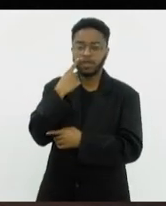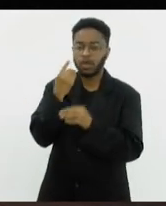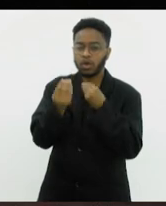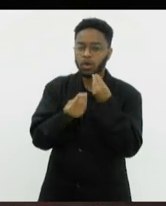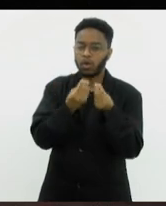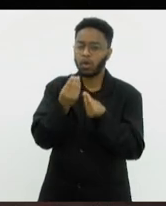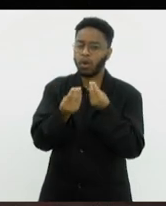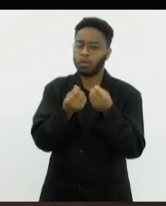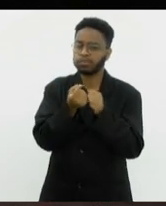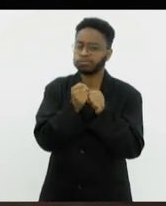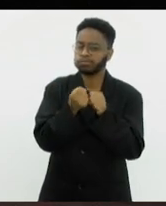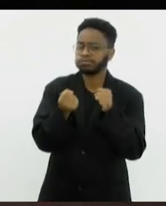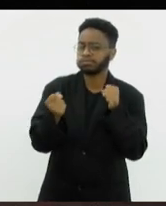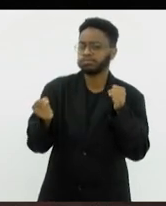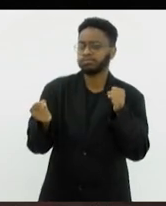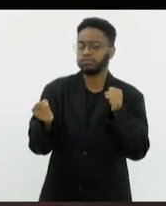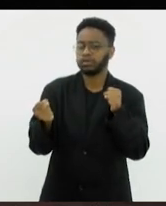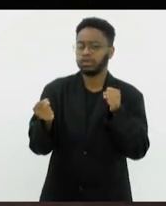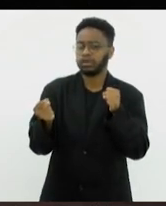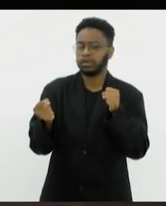o tamanho